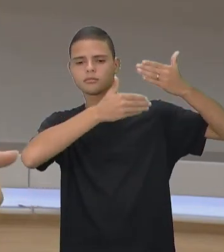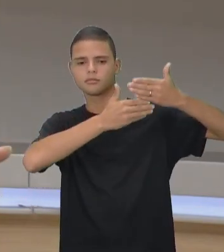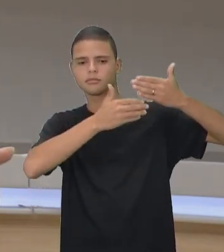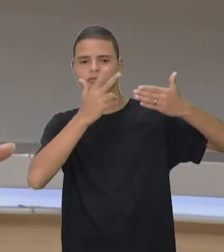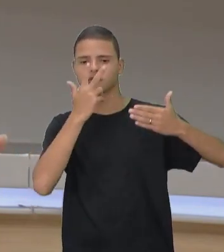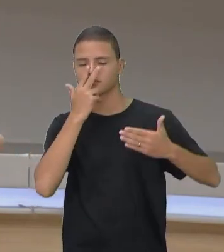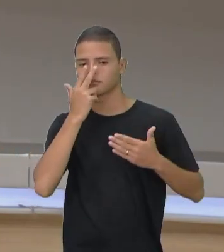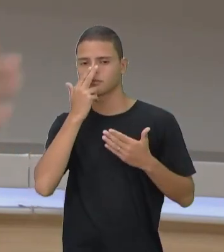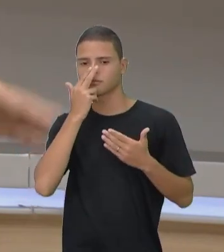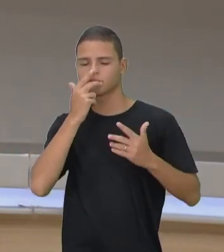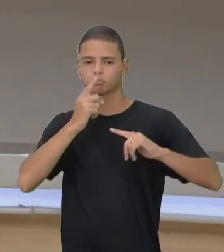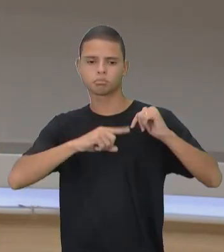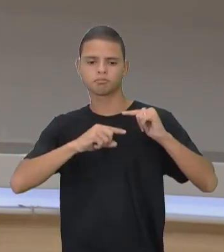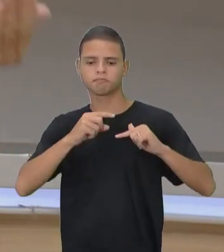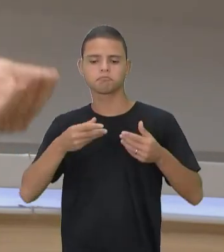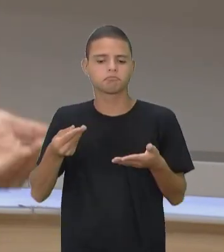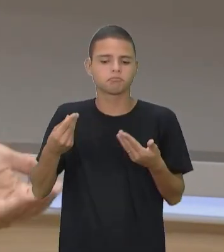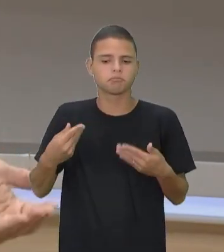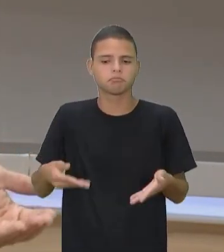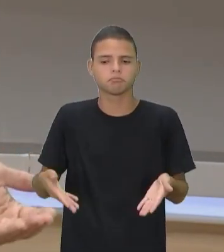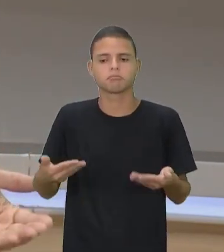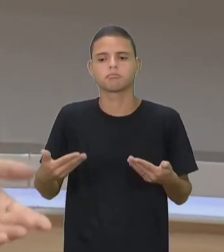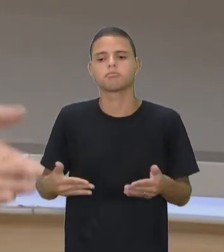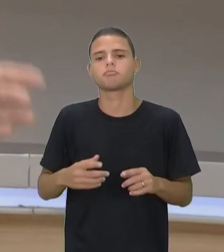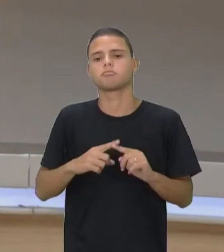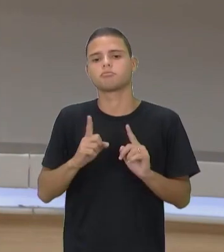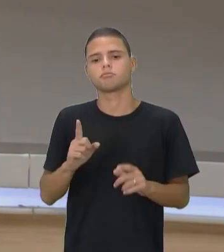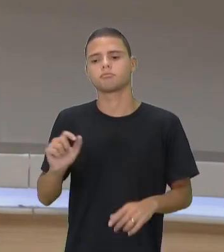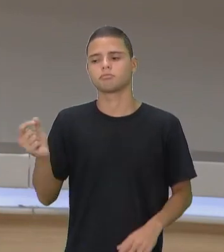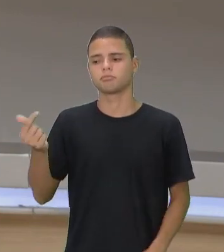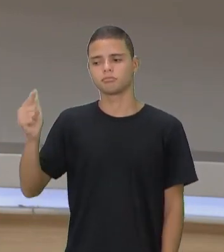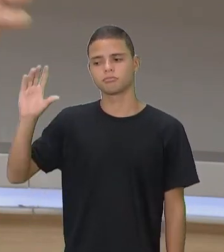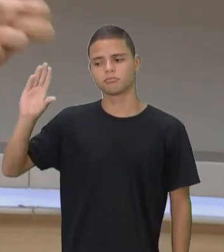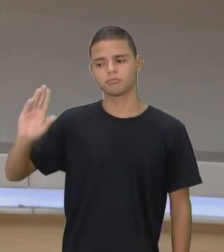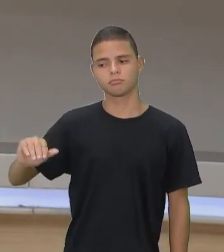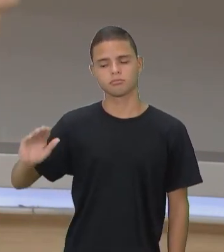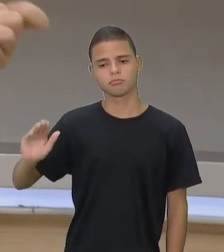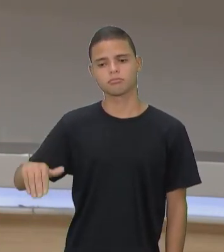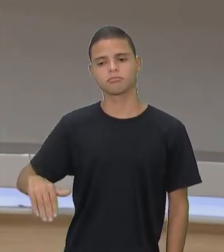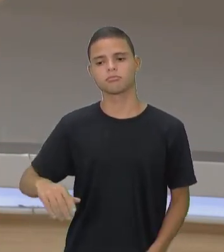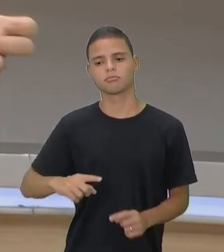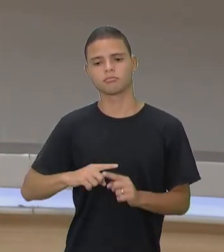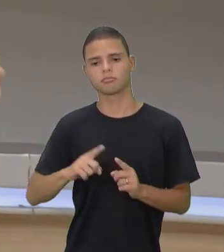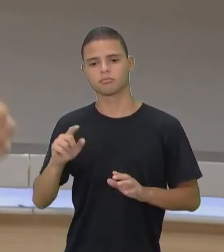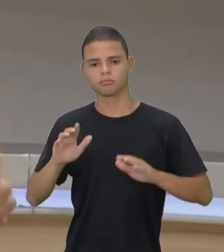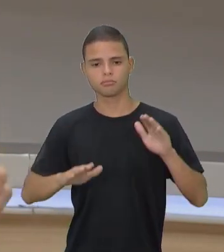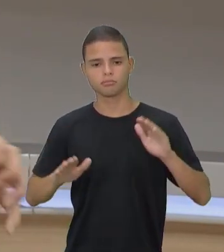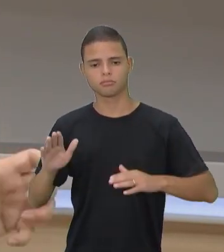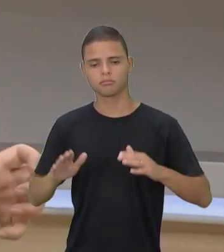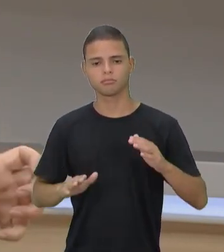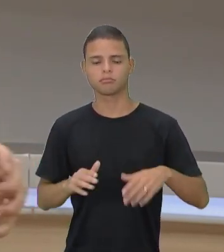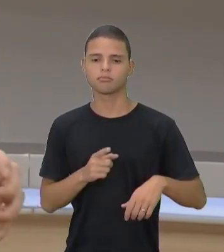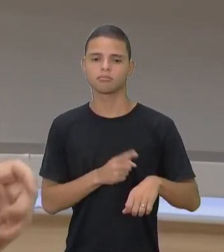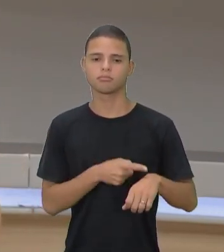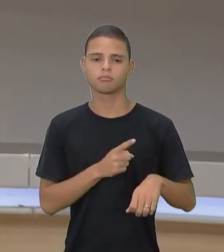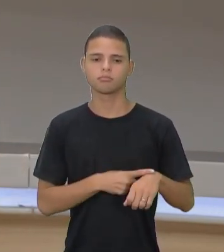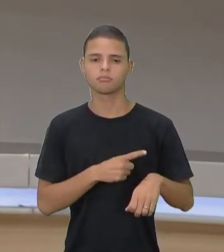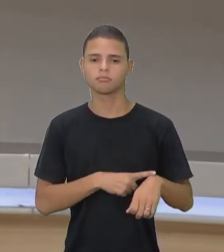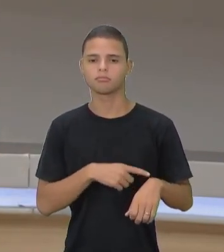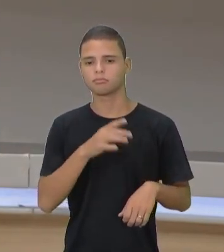material mais leve, Sim. acaba sendo um material mais barato, Sim. mas de alguma forma também compromete um pouco a durabilidade. Estou falando besteira?